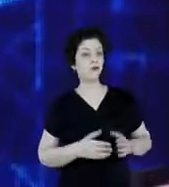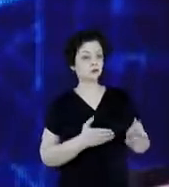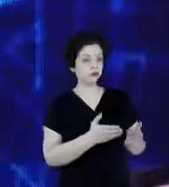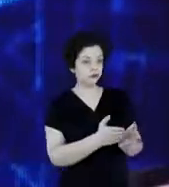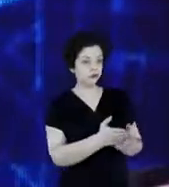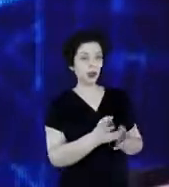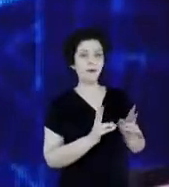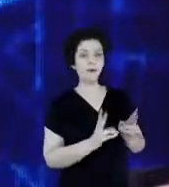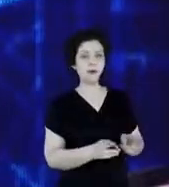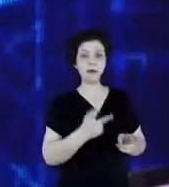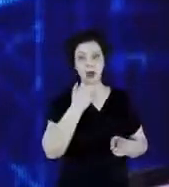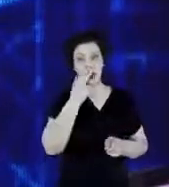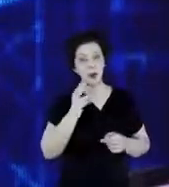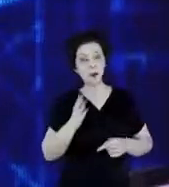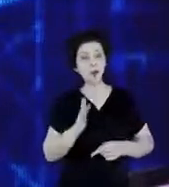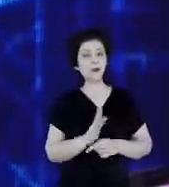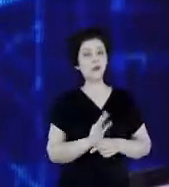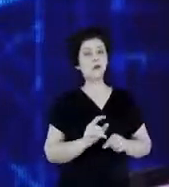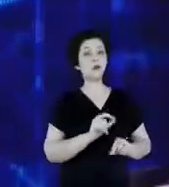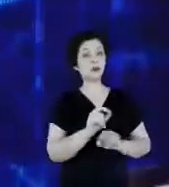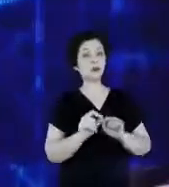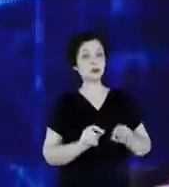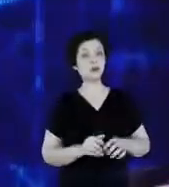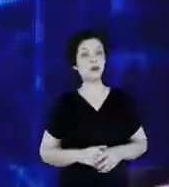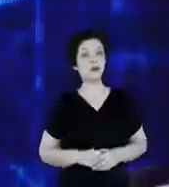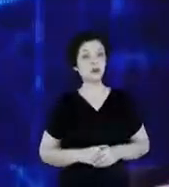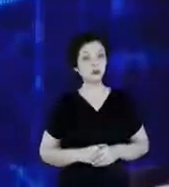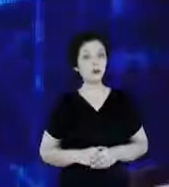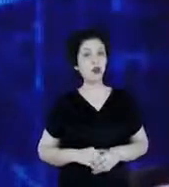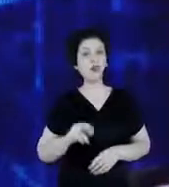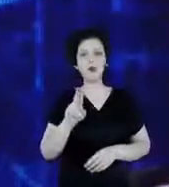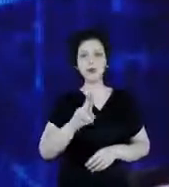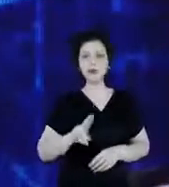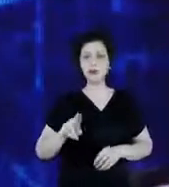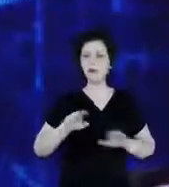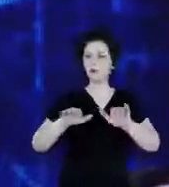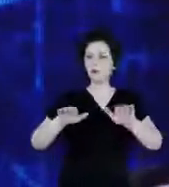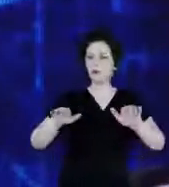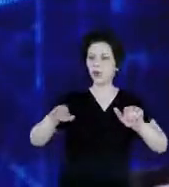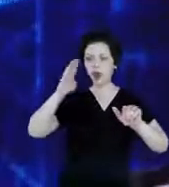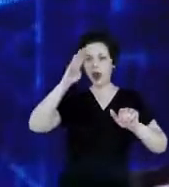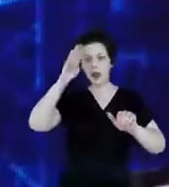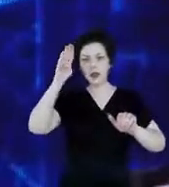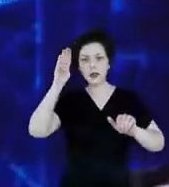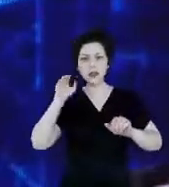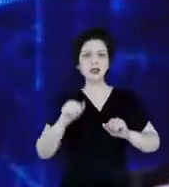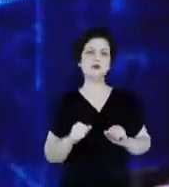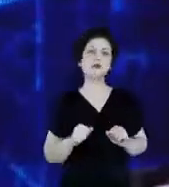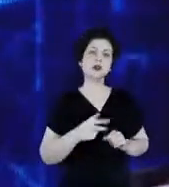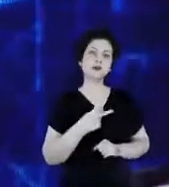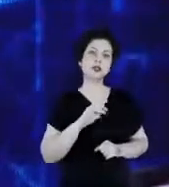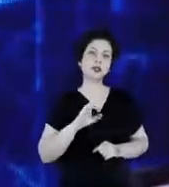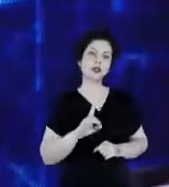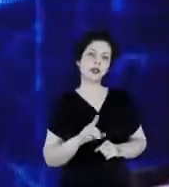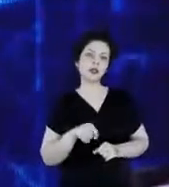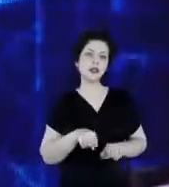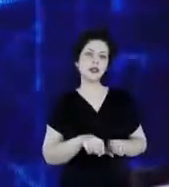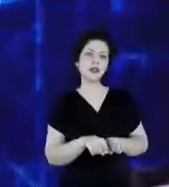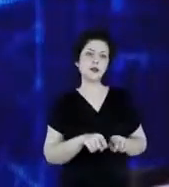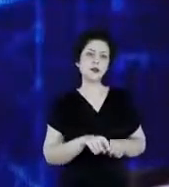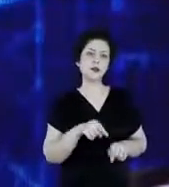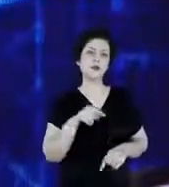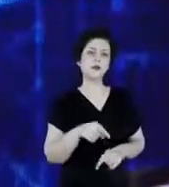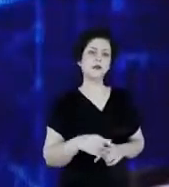ajudar muito, né, trazendo universidades, enfim, o próprio programa de P&D, a academia, para ajudar nessa jornada aí,